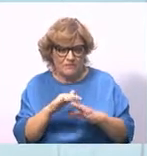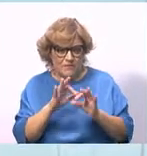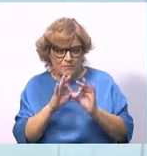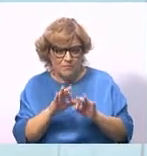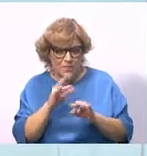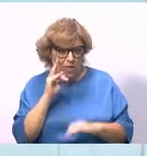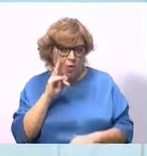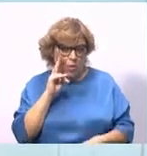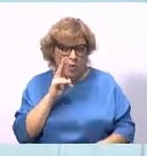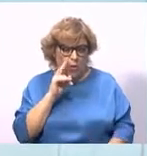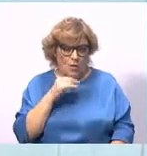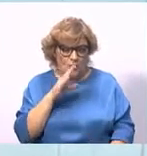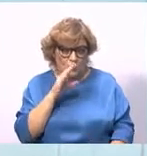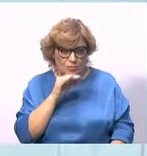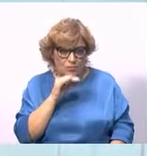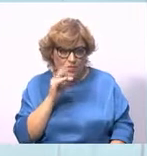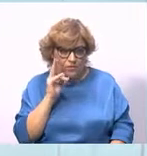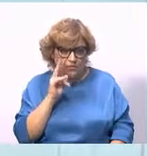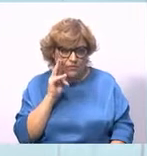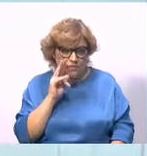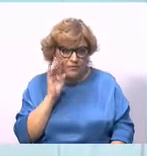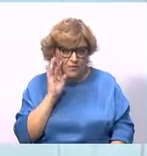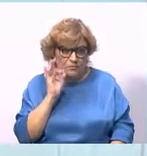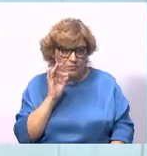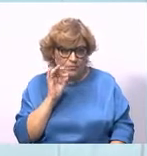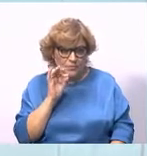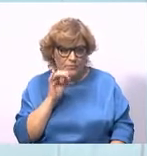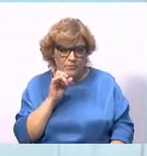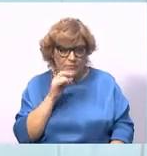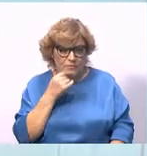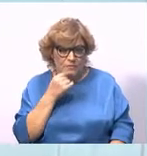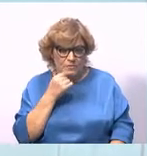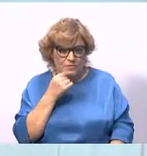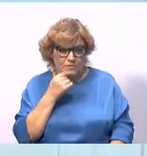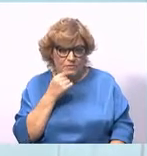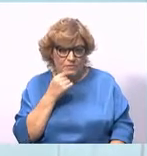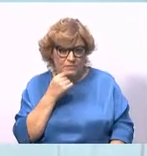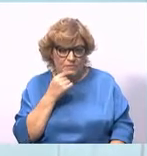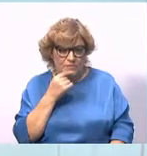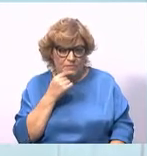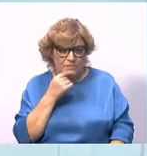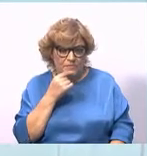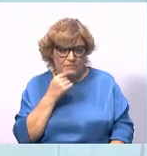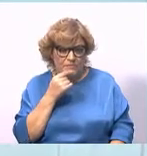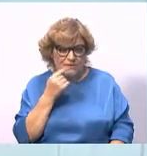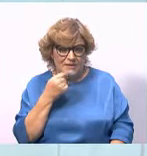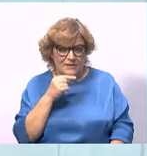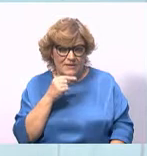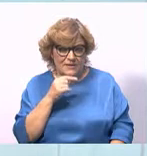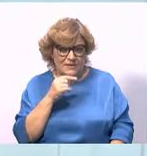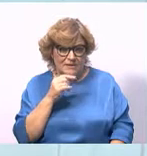veem aqui, não sei se assim... Sim, acho que conseguimos perceber. Pronto, conseguem perceber. Esta parte aqui, digamos que é